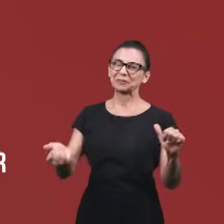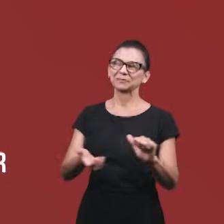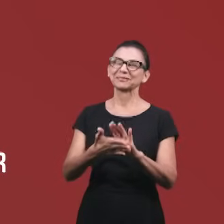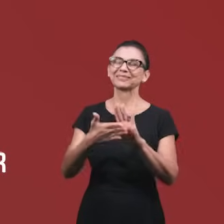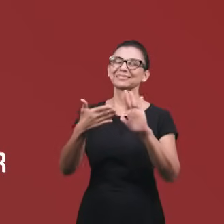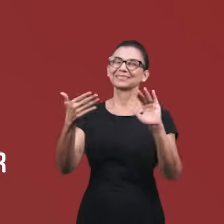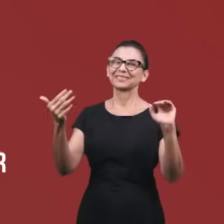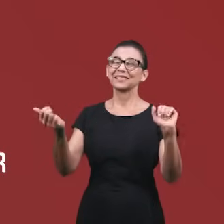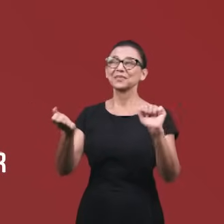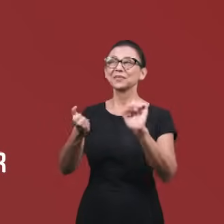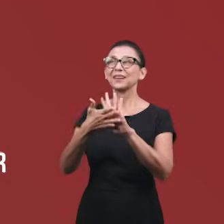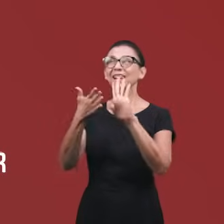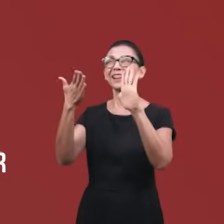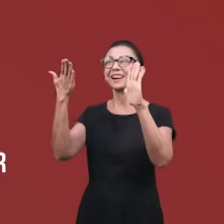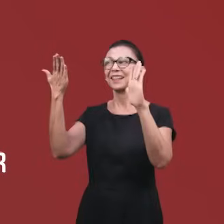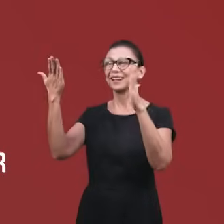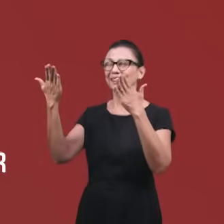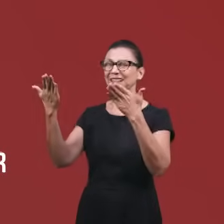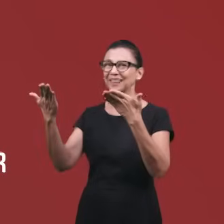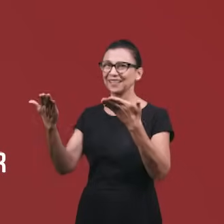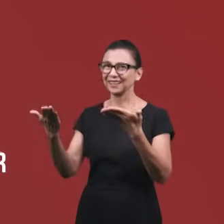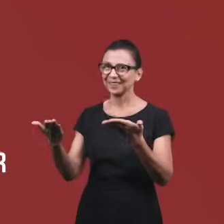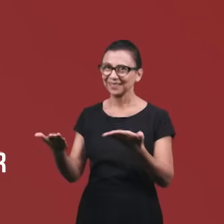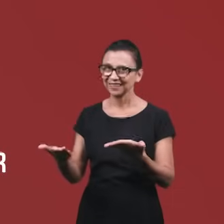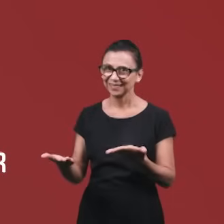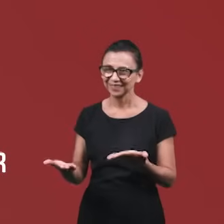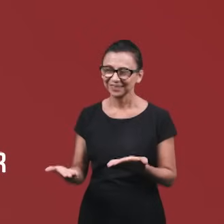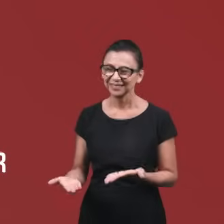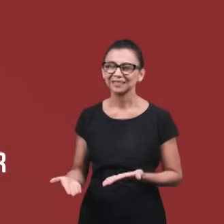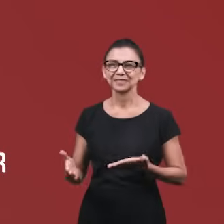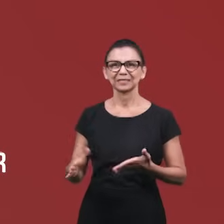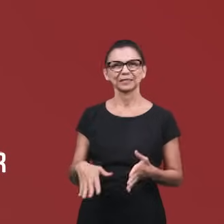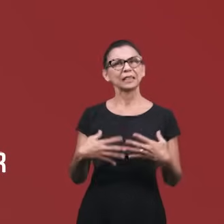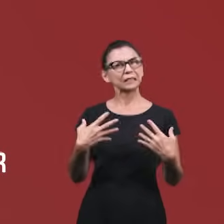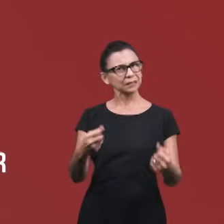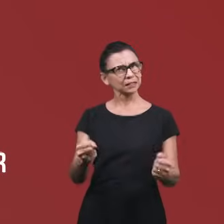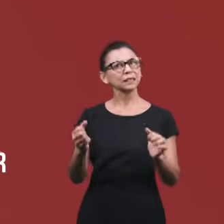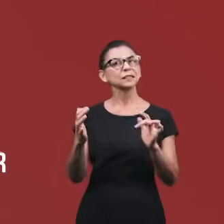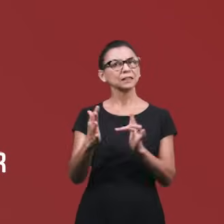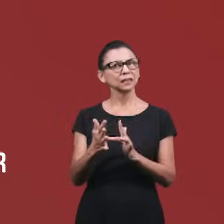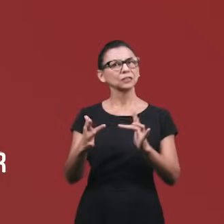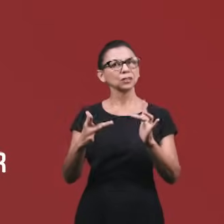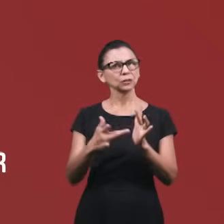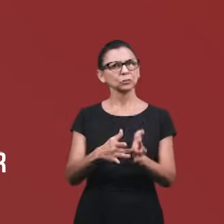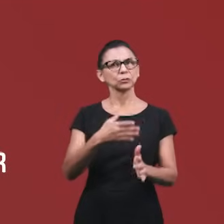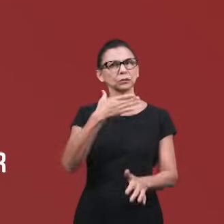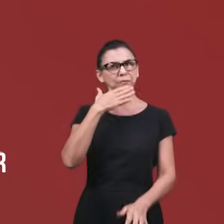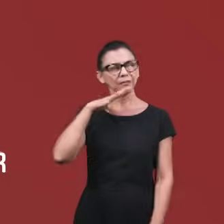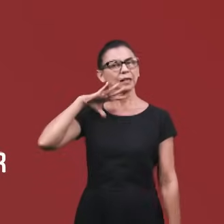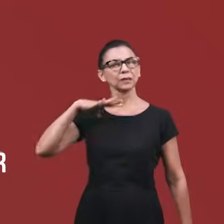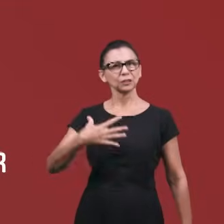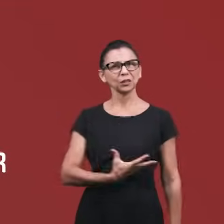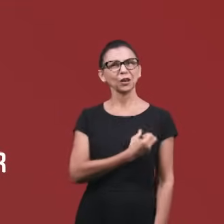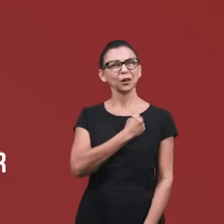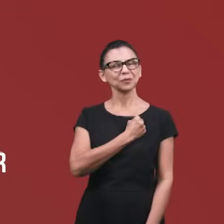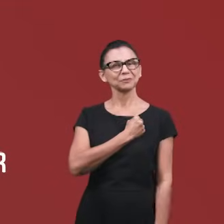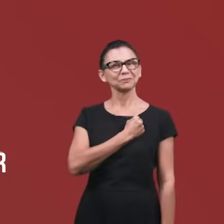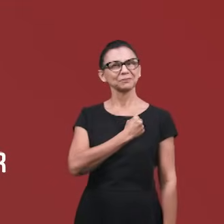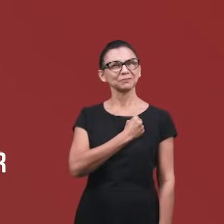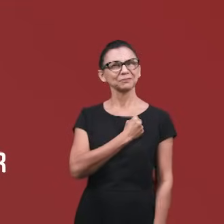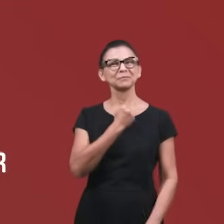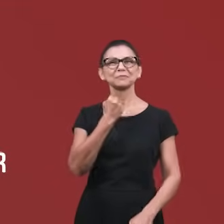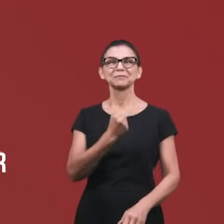louvar Aceite o Salvador Salvador k Vedete na